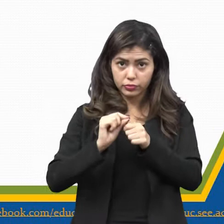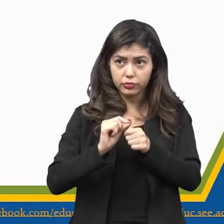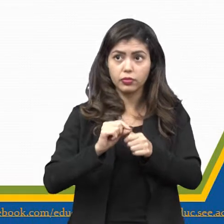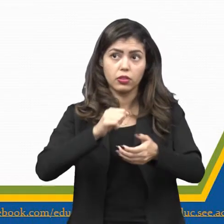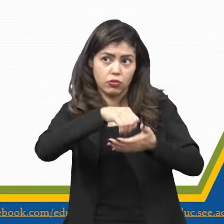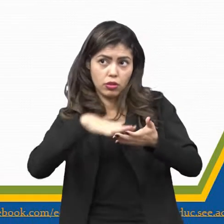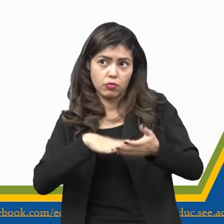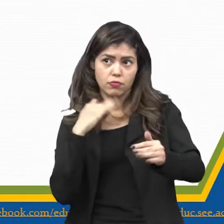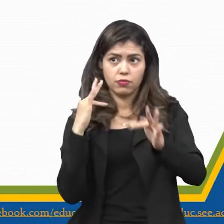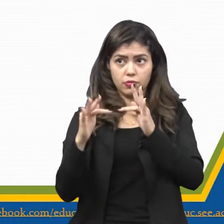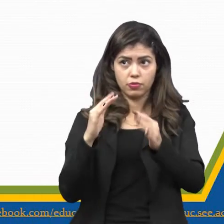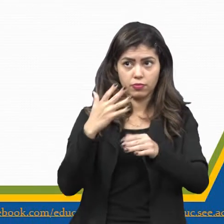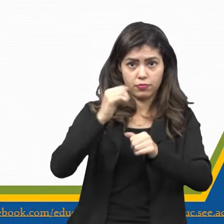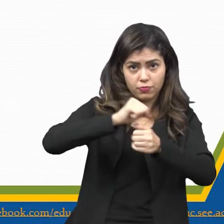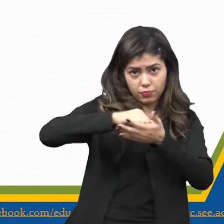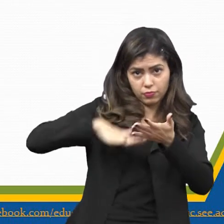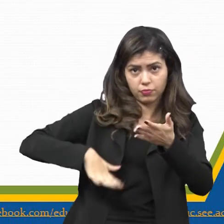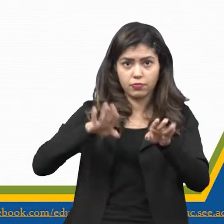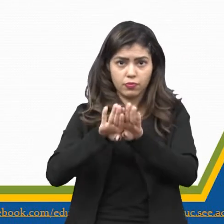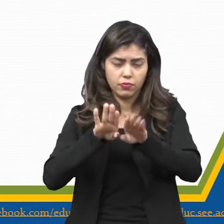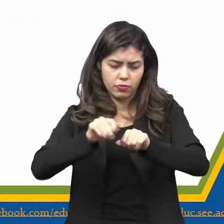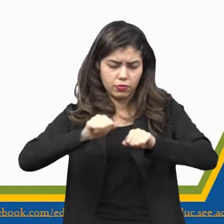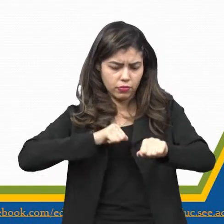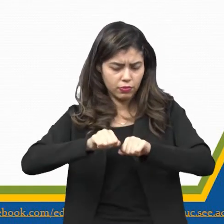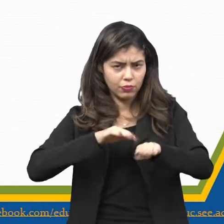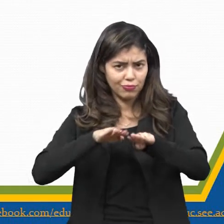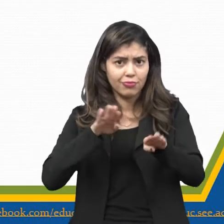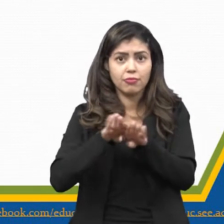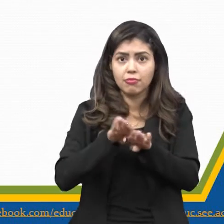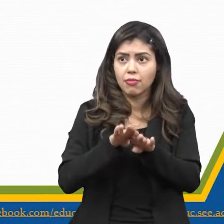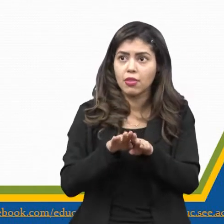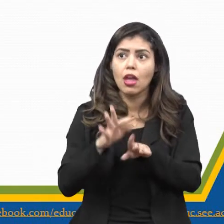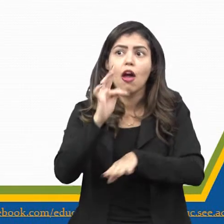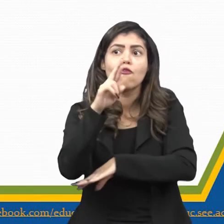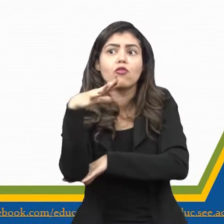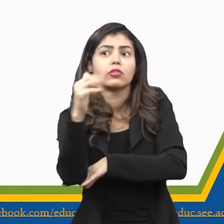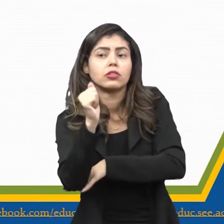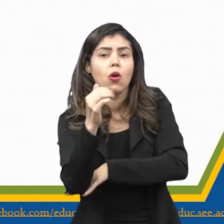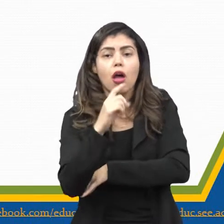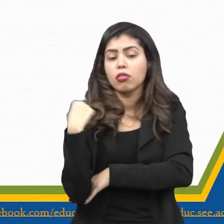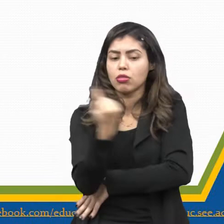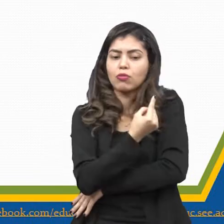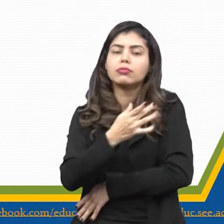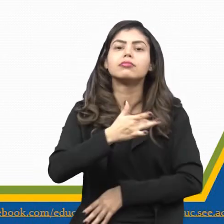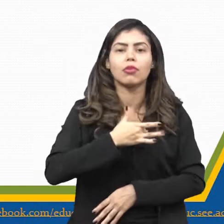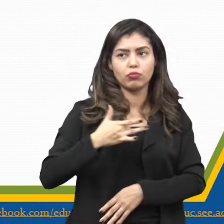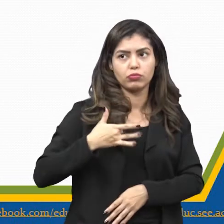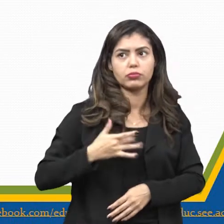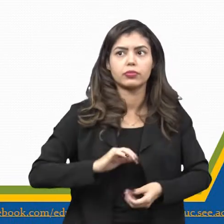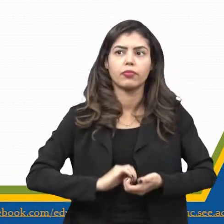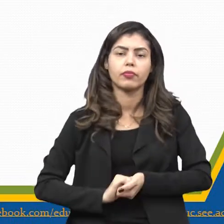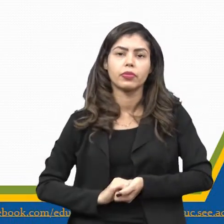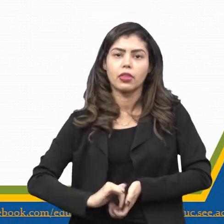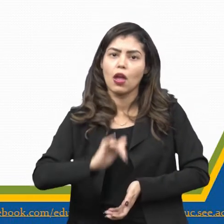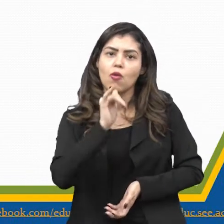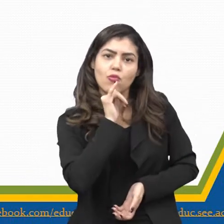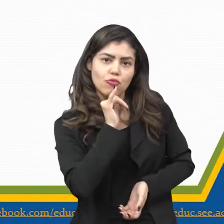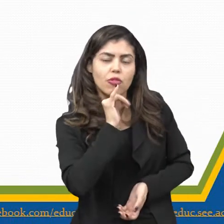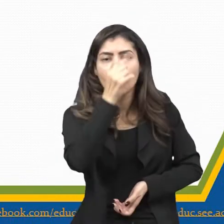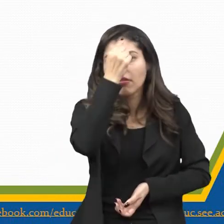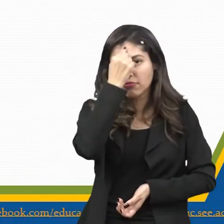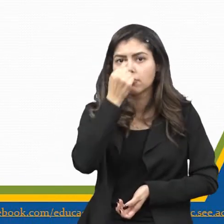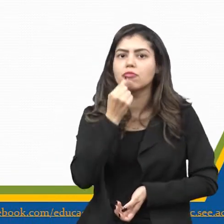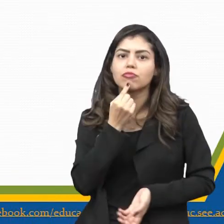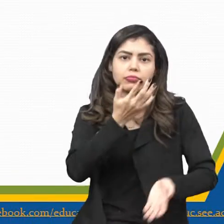exemplo, planejamos movimentos diários que têm uma função relacionada à nossa saúde. Essas imagens que